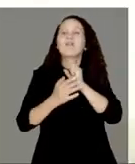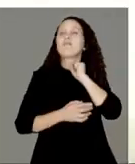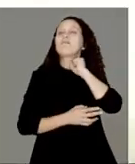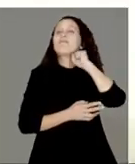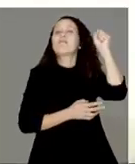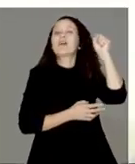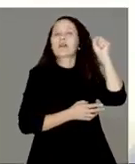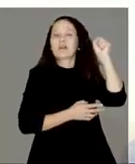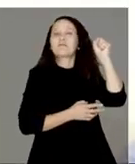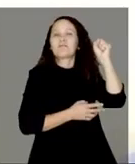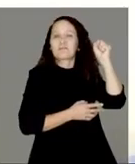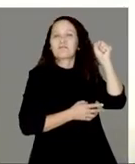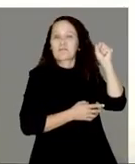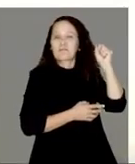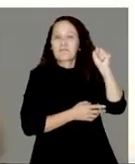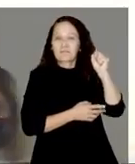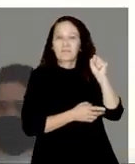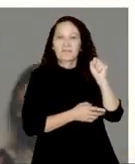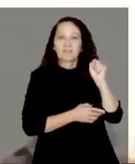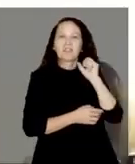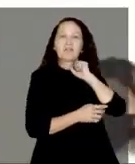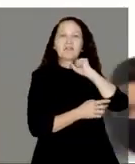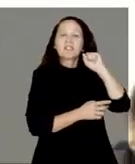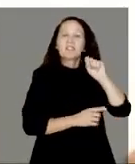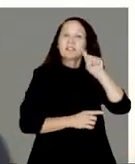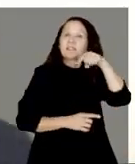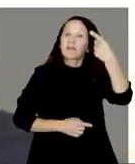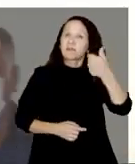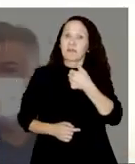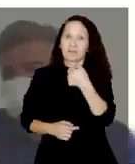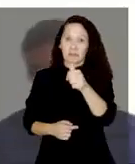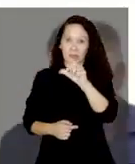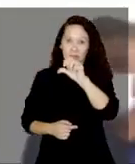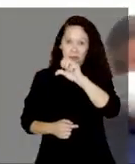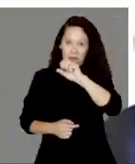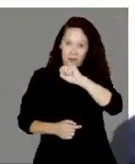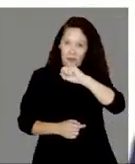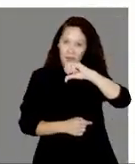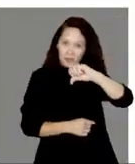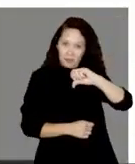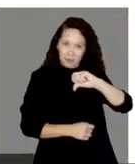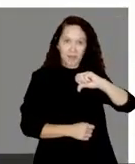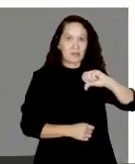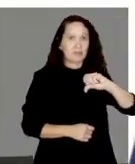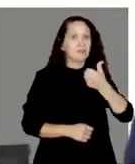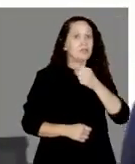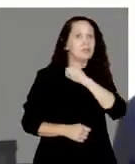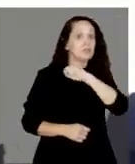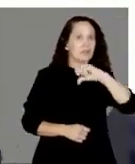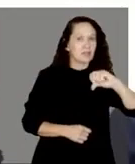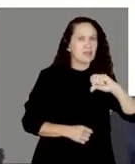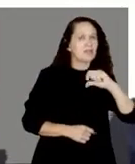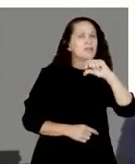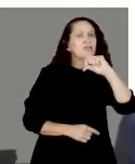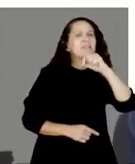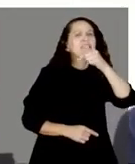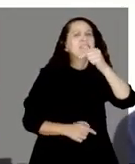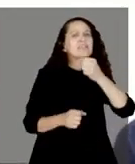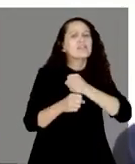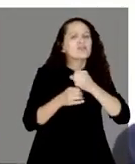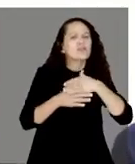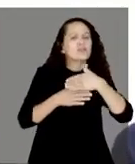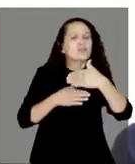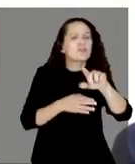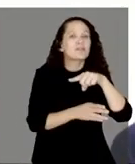depois como o único herói que lutou pela independência do Brasil. Veja o absurdo. Quem mandou